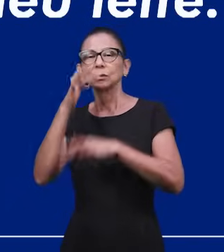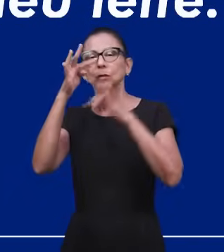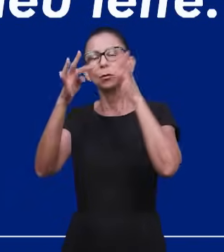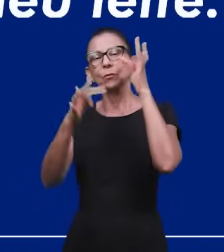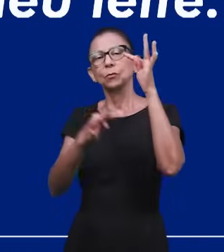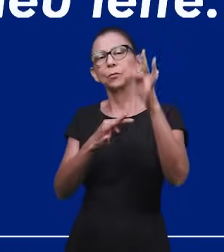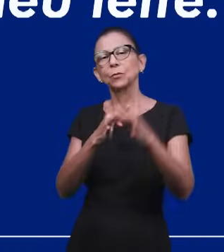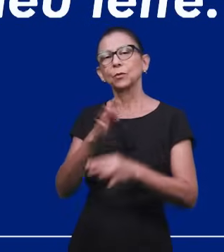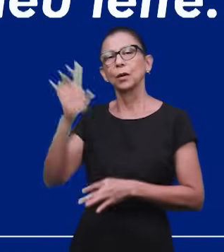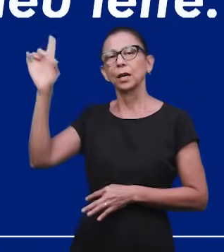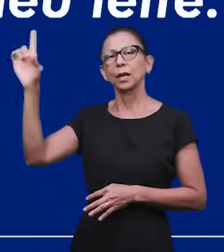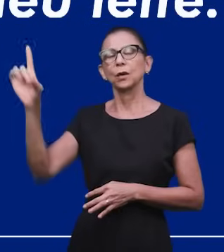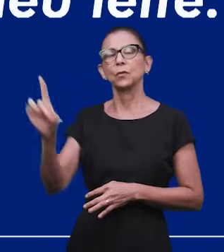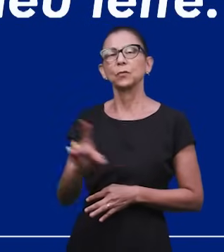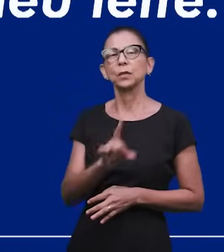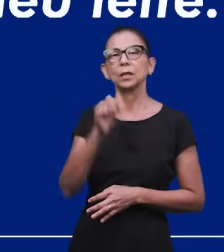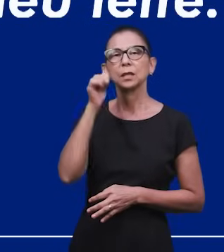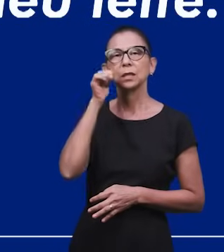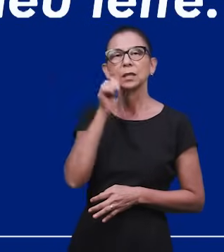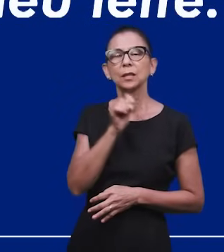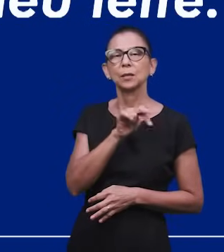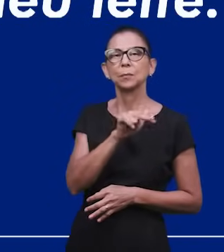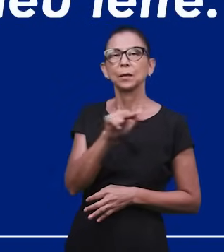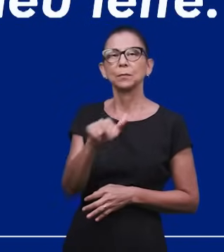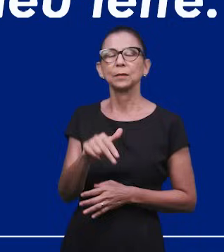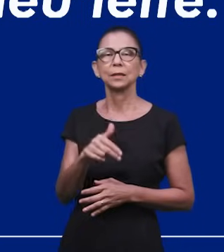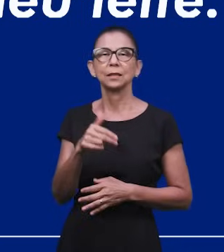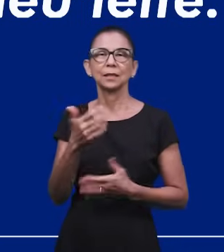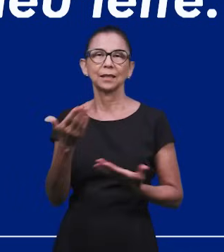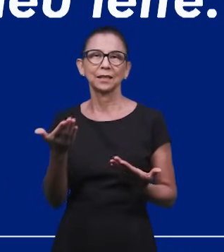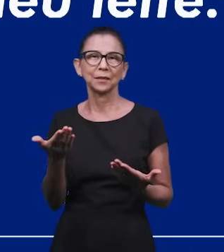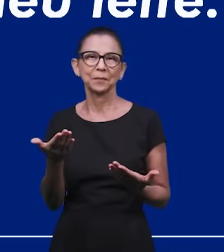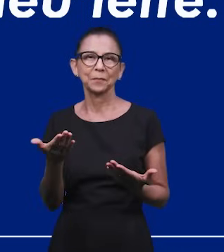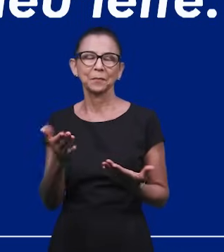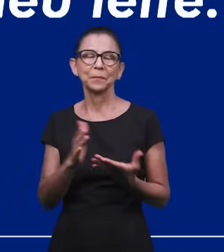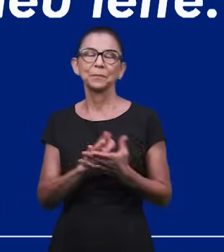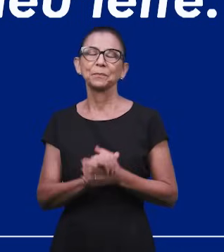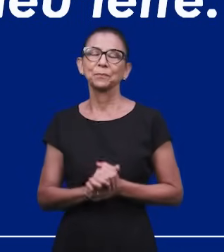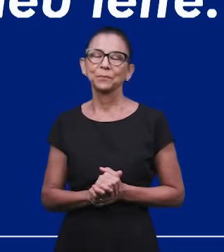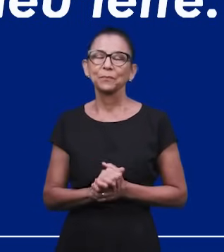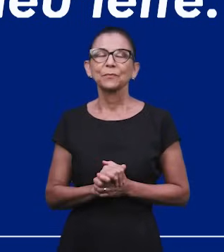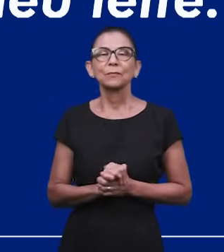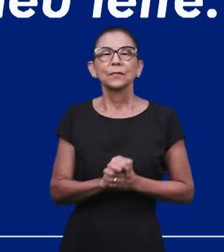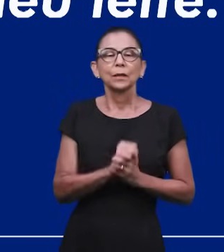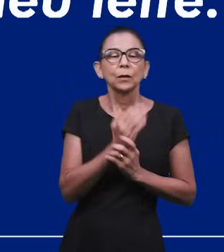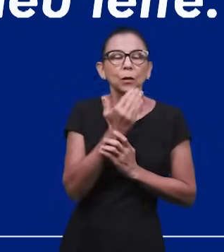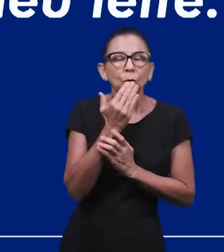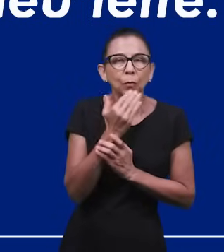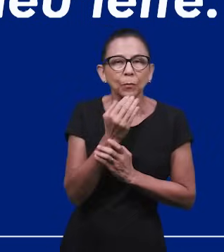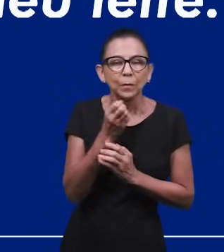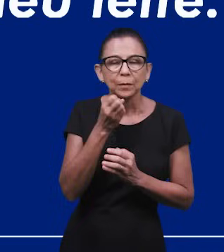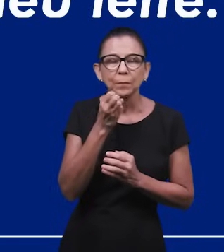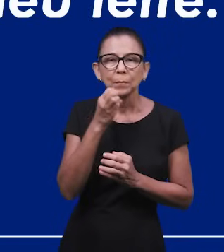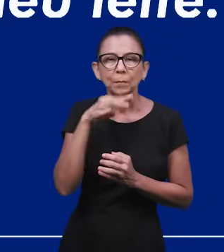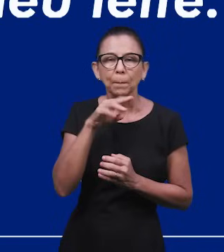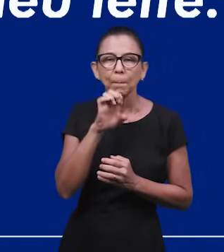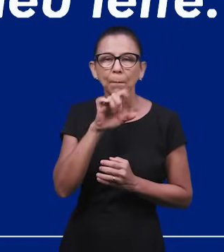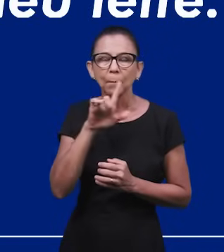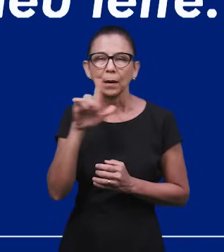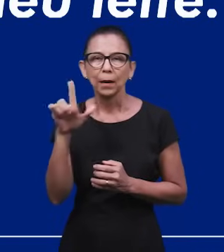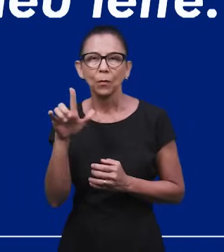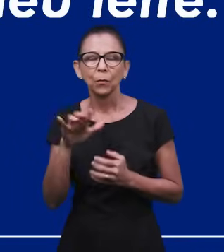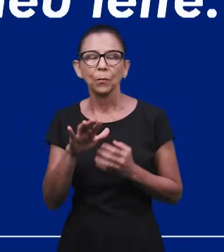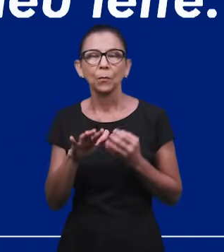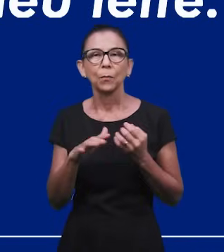esposa, colhi a minha mirra com a minha especiaria, comi o meu favo com o meu mel, bebi o meu